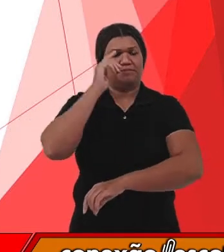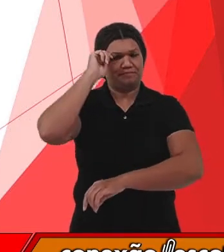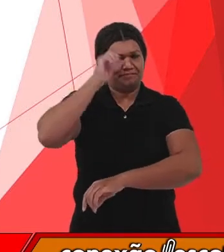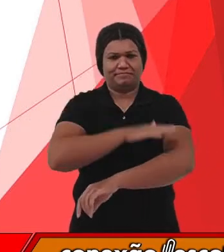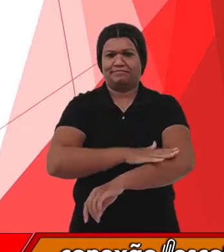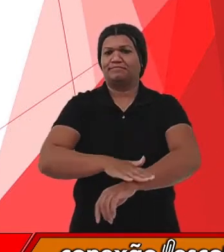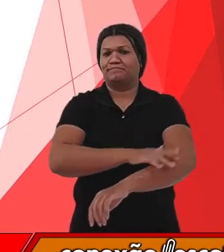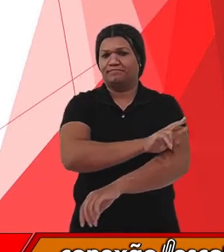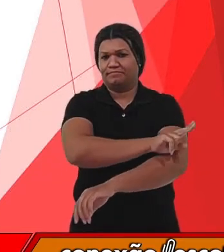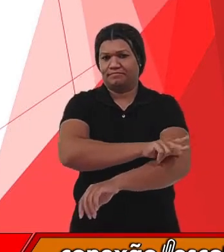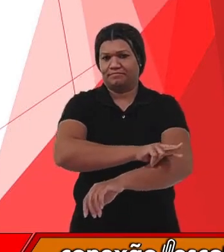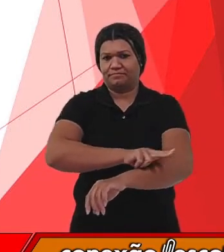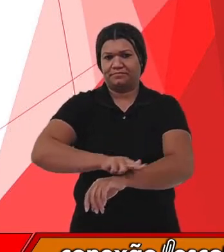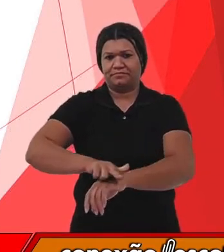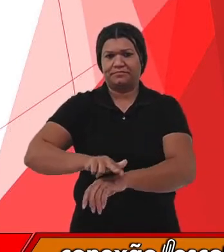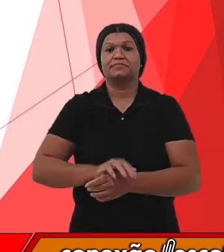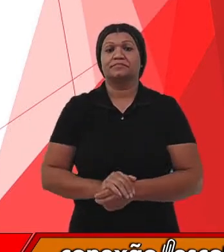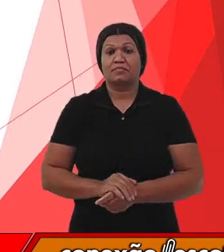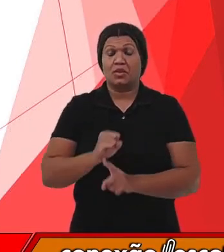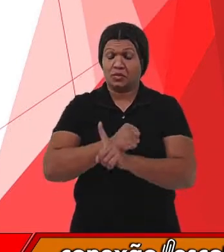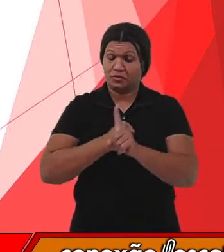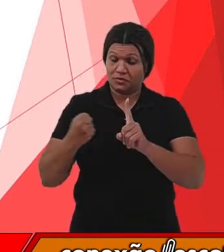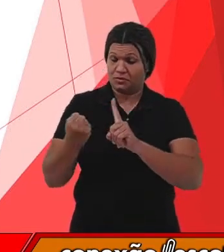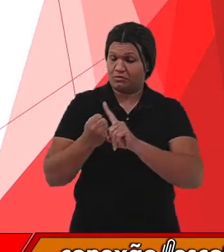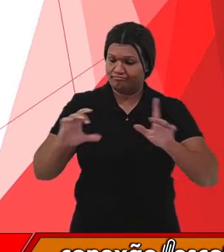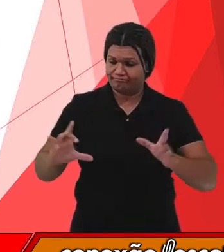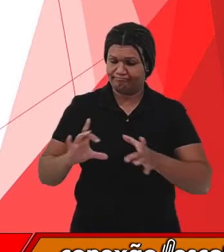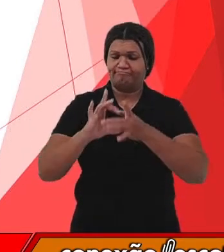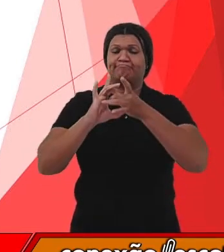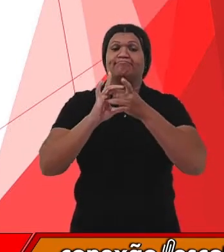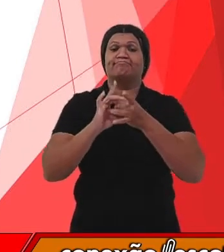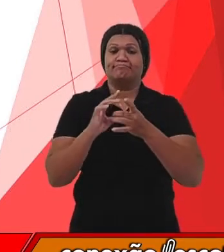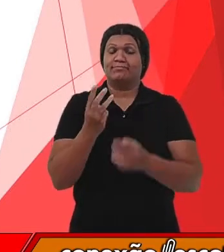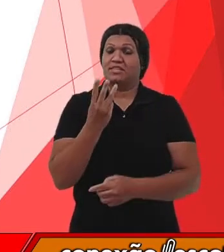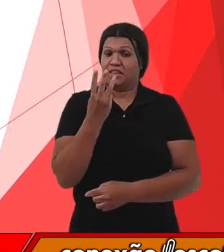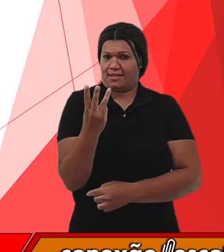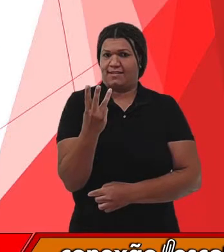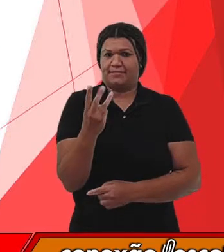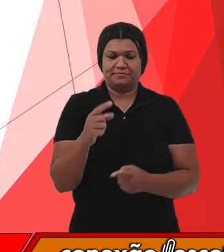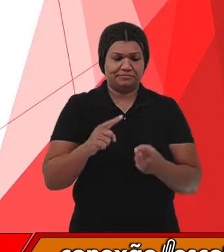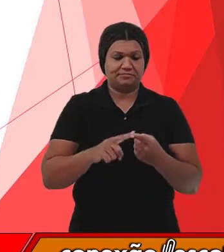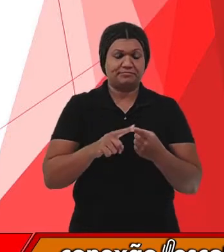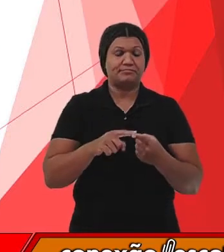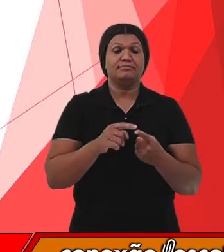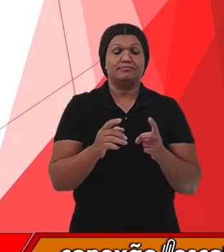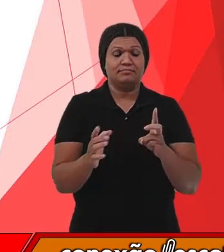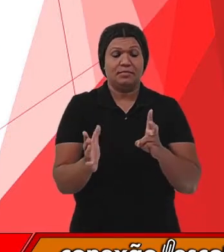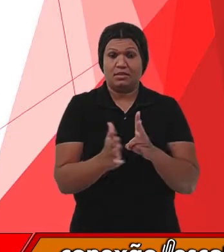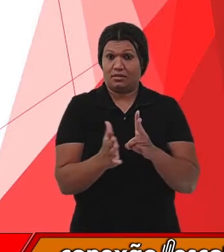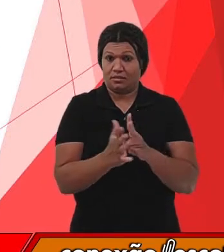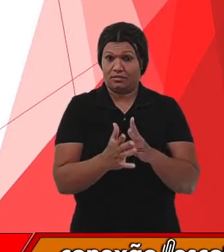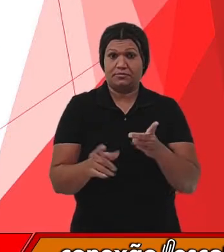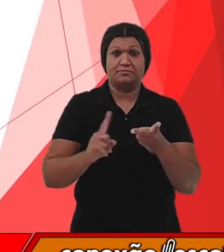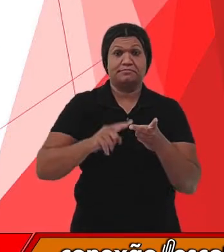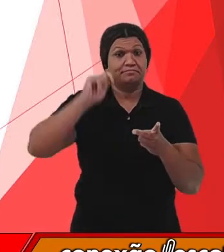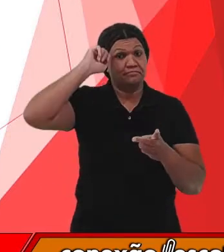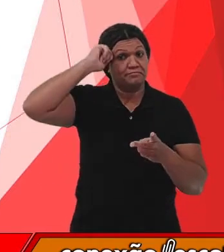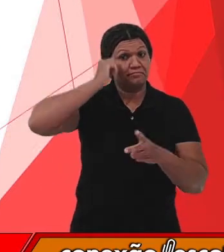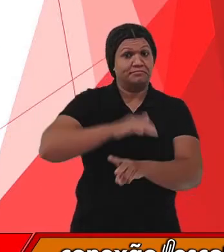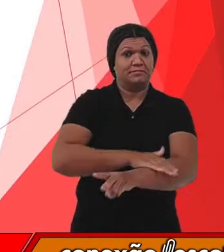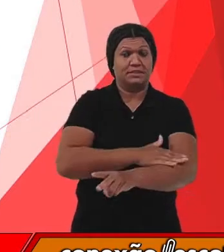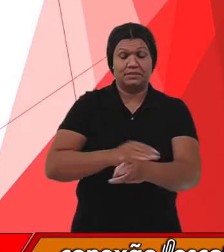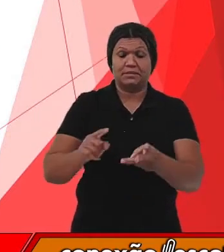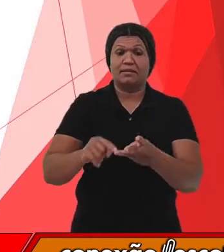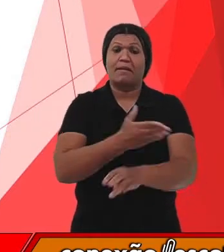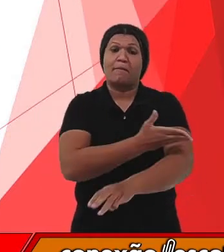nossa sociedade ela uniu essas três raças, índio, negro e o branco, numa sociedade